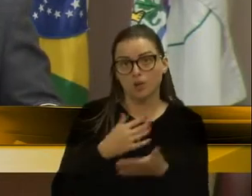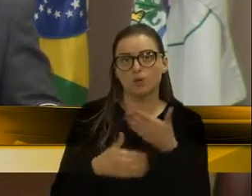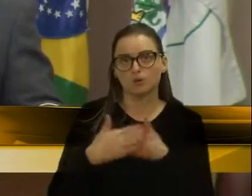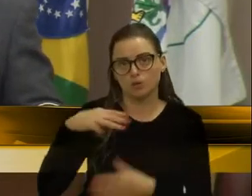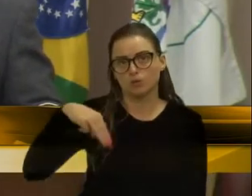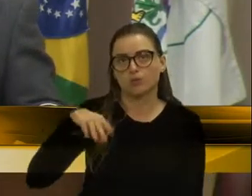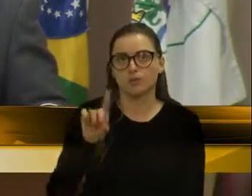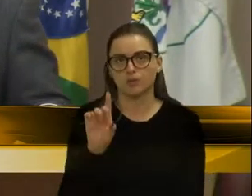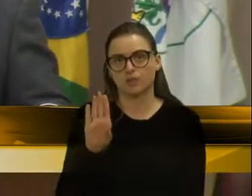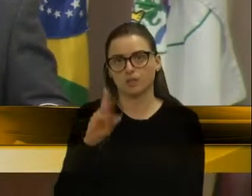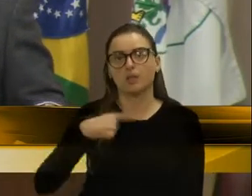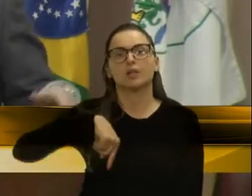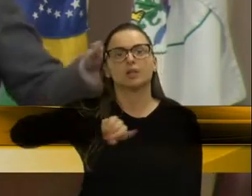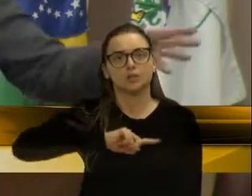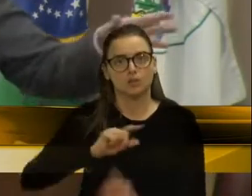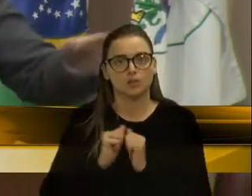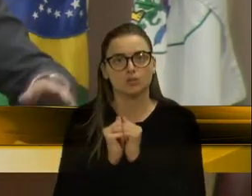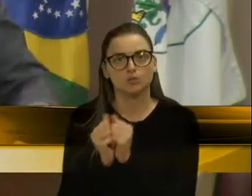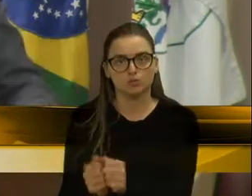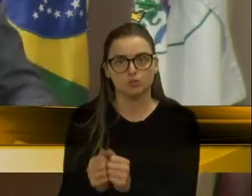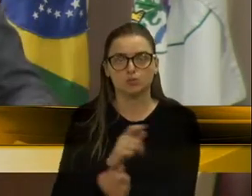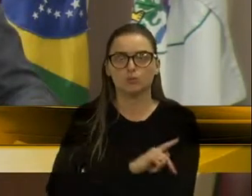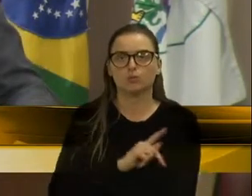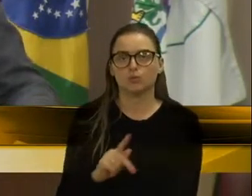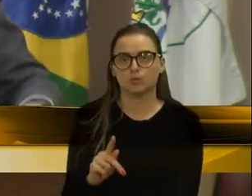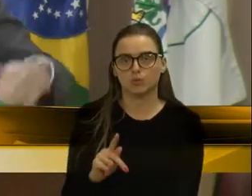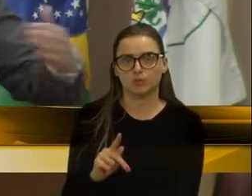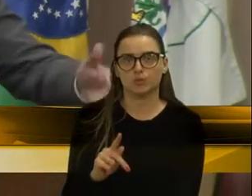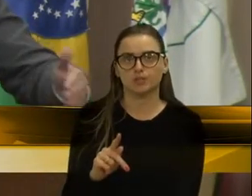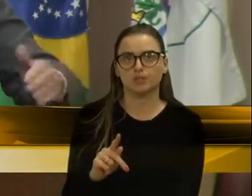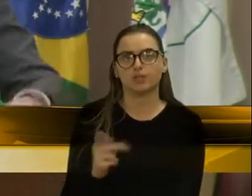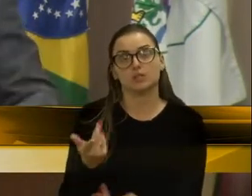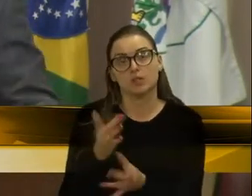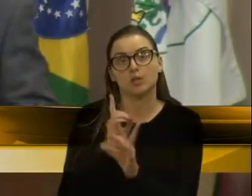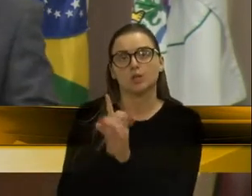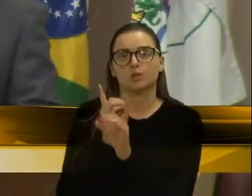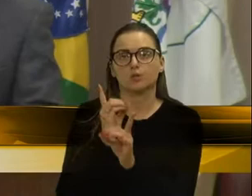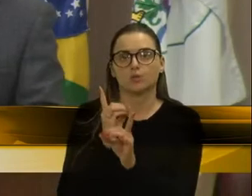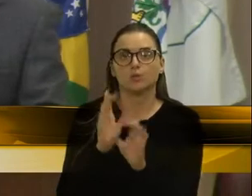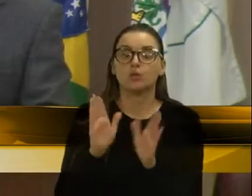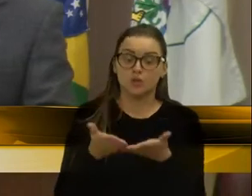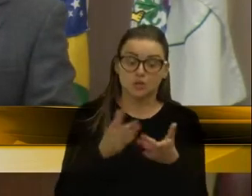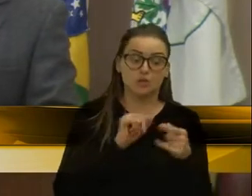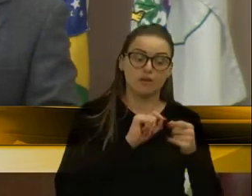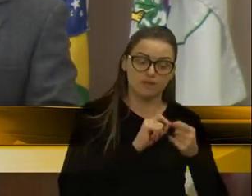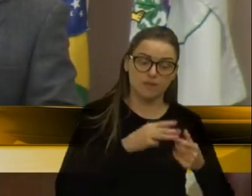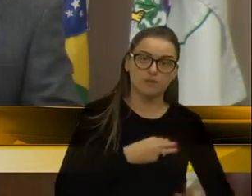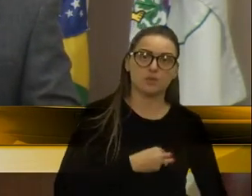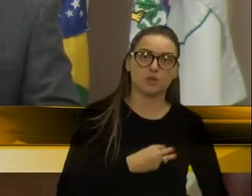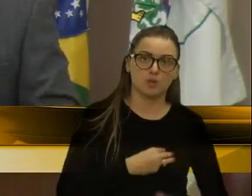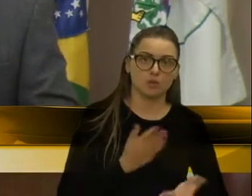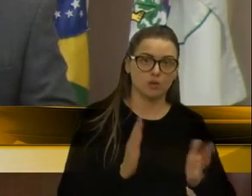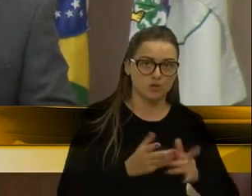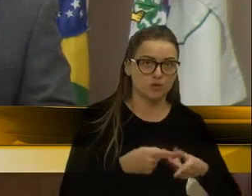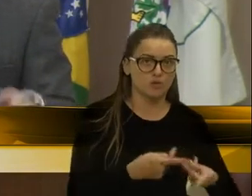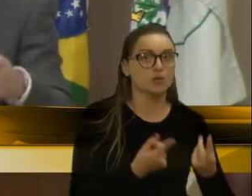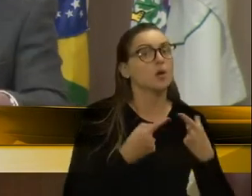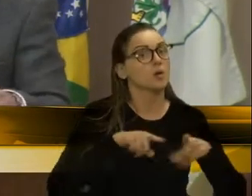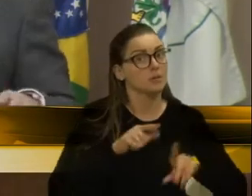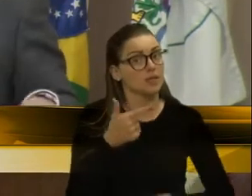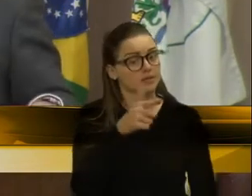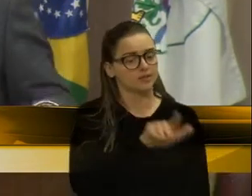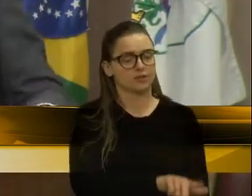pmdb nós estaremos junto com a presidência no encontro que já fizemos a marco polo mas não custa repetir